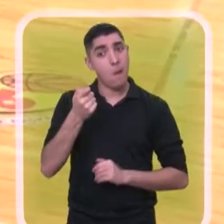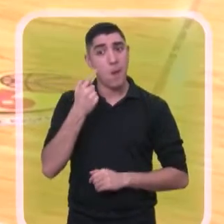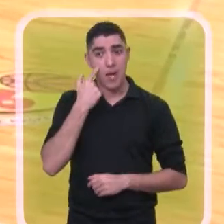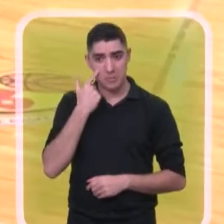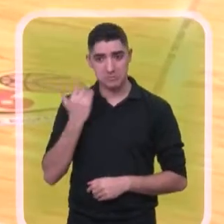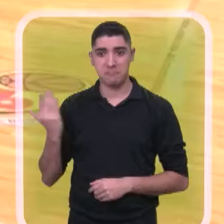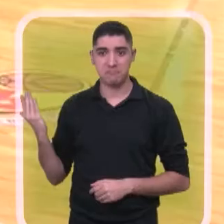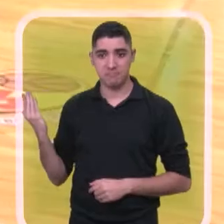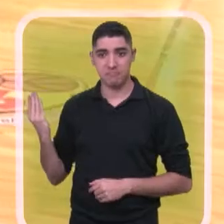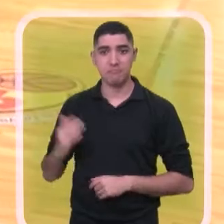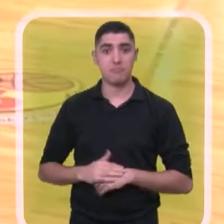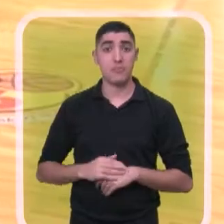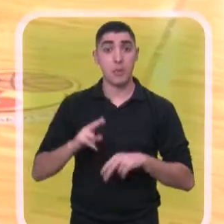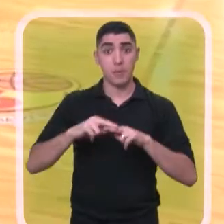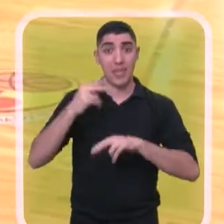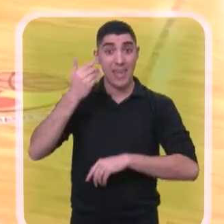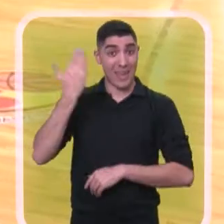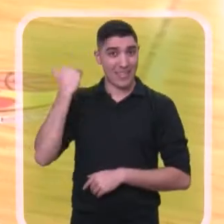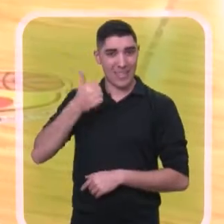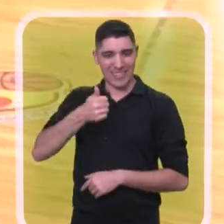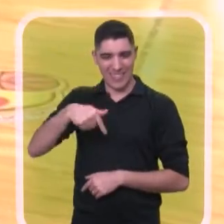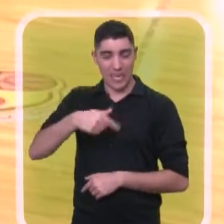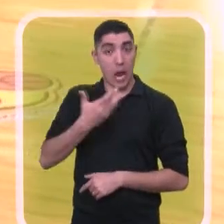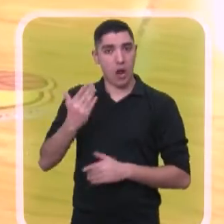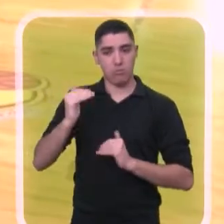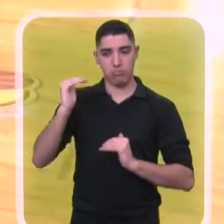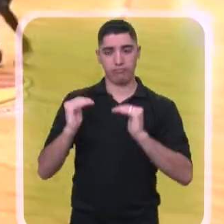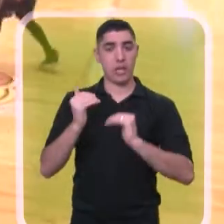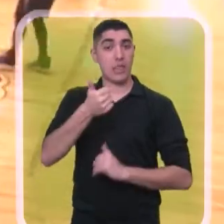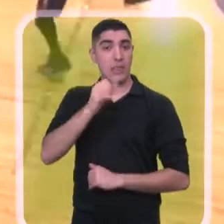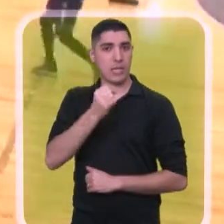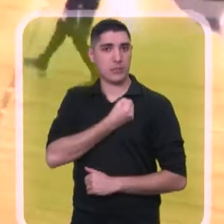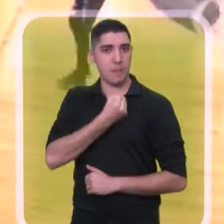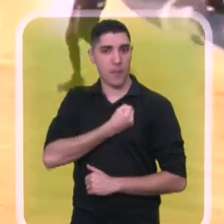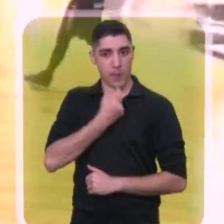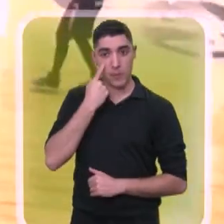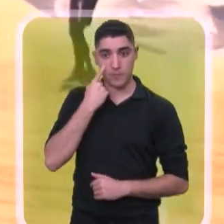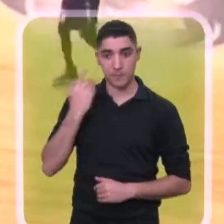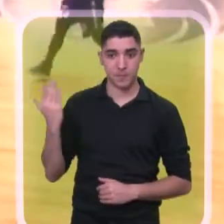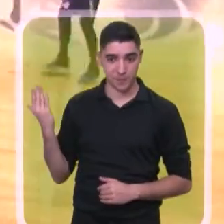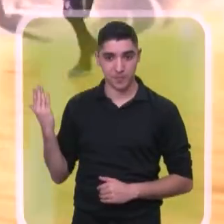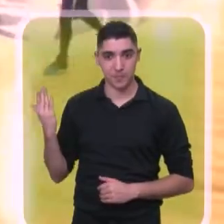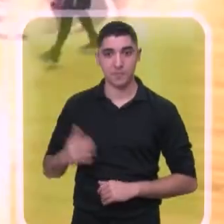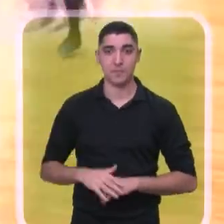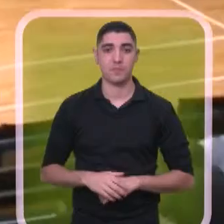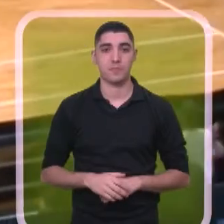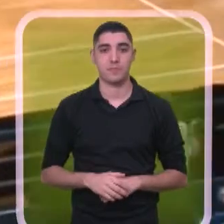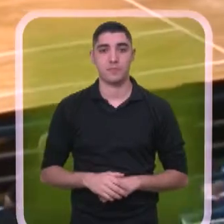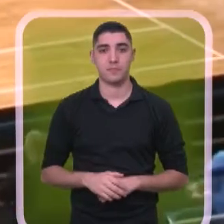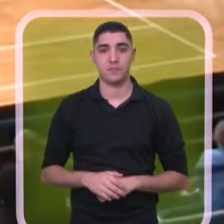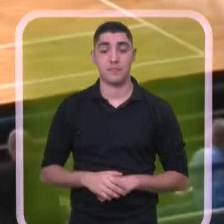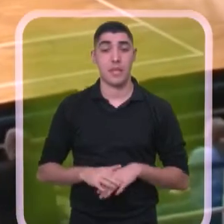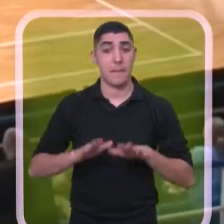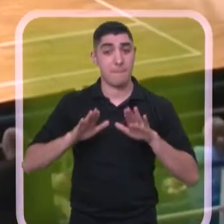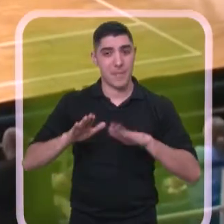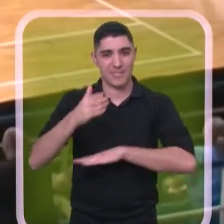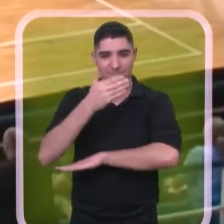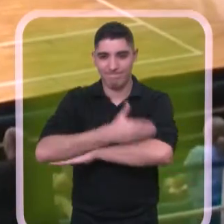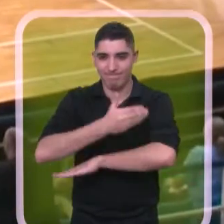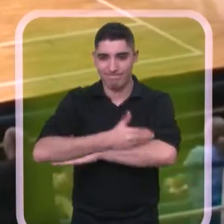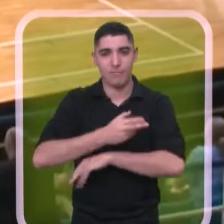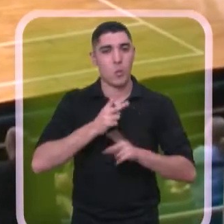caindo a vantagem rioclarense para 10, quando o placar mostrava 74-64 para os donos da casa. Só que o Rio Claro